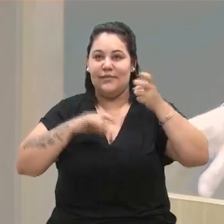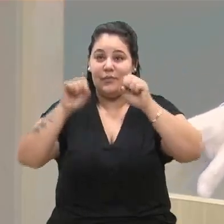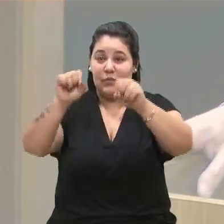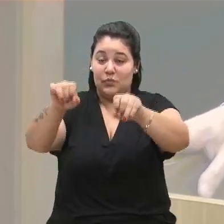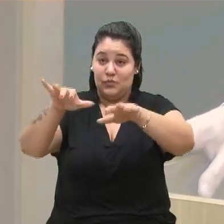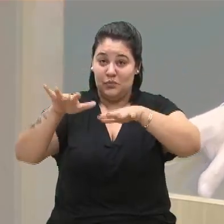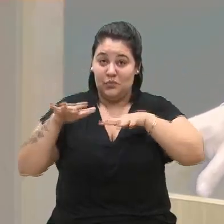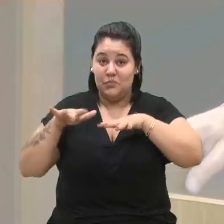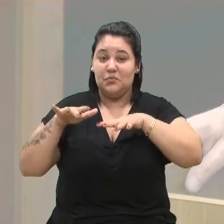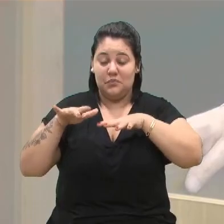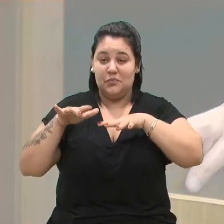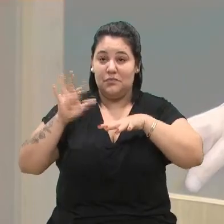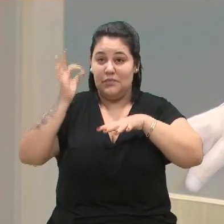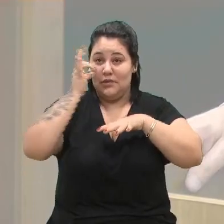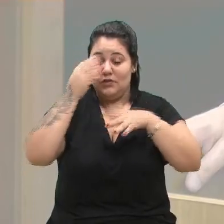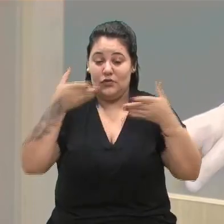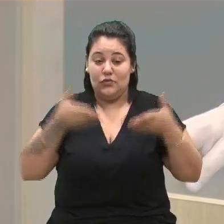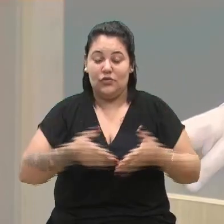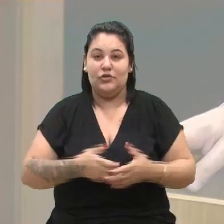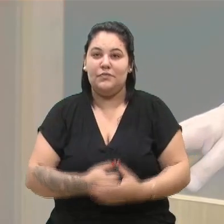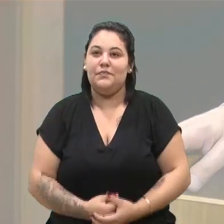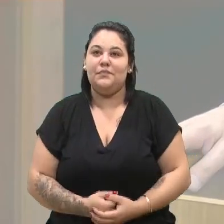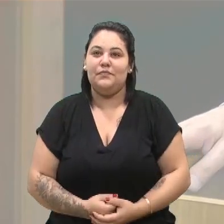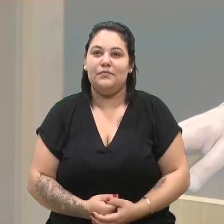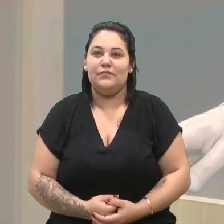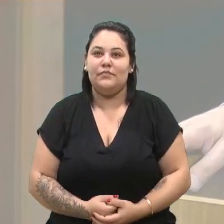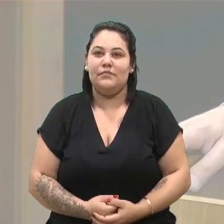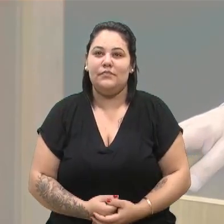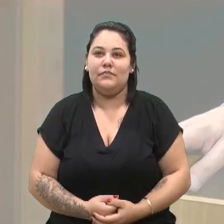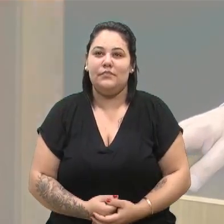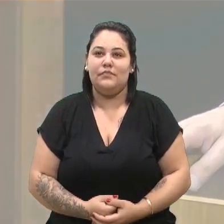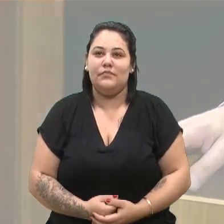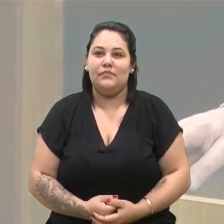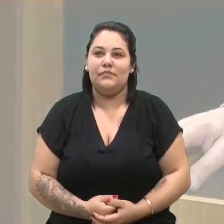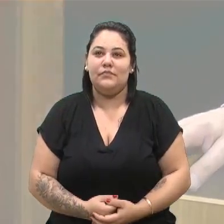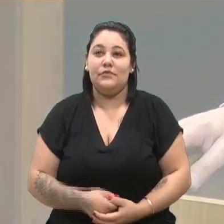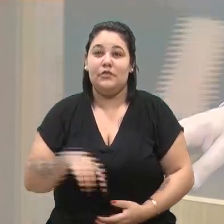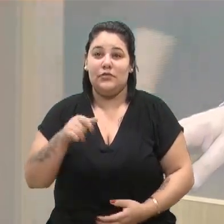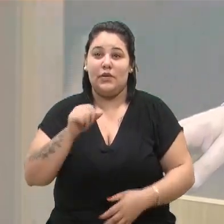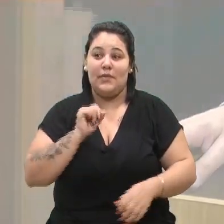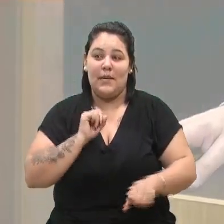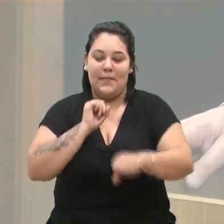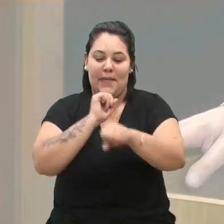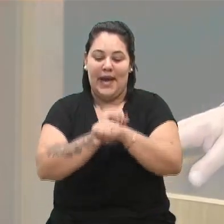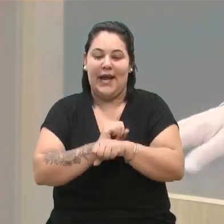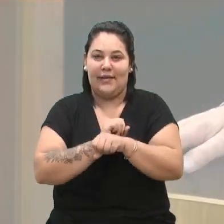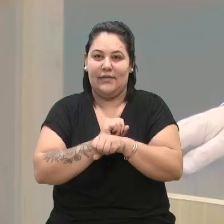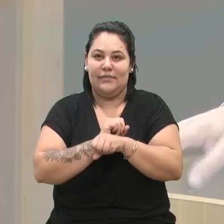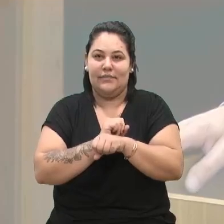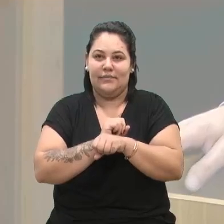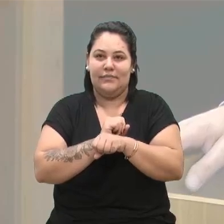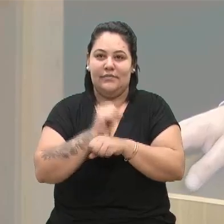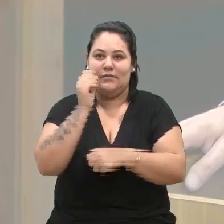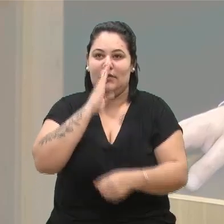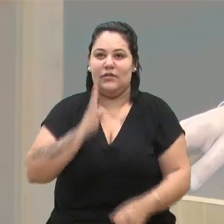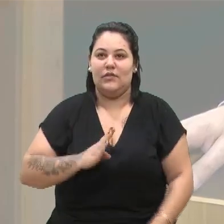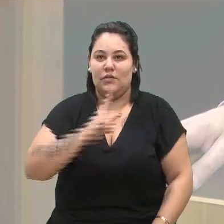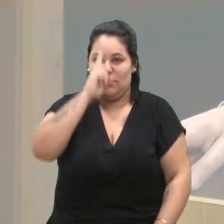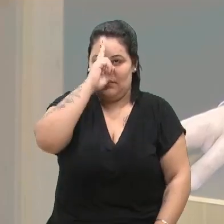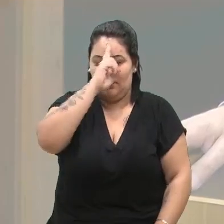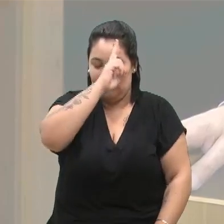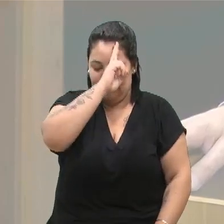Câmara de Vereadores. Isso é uma paralisação nacional dos motoristas de aplicativo, também conhecidos